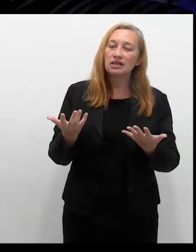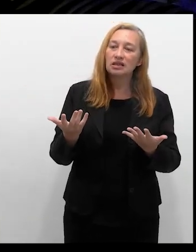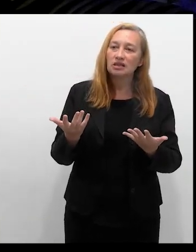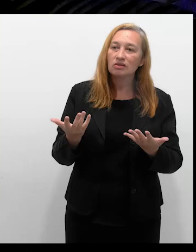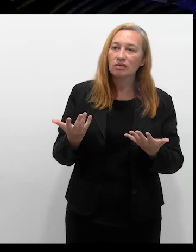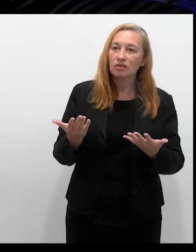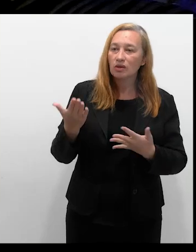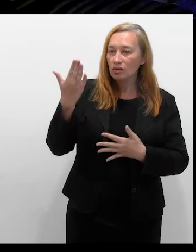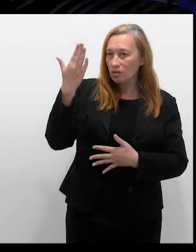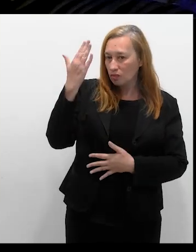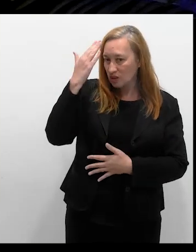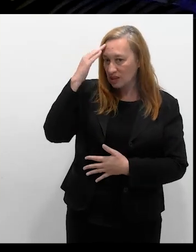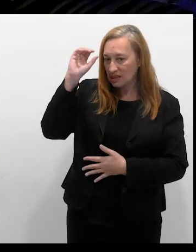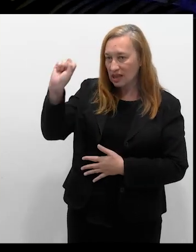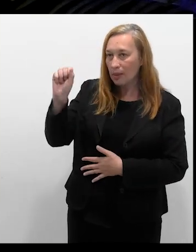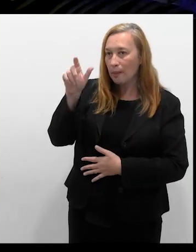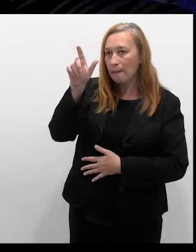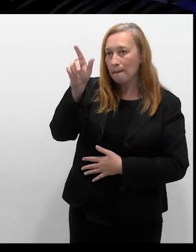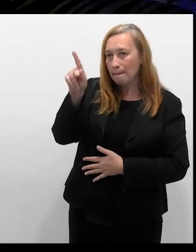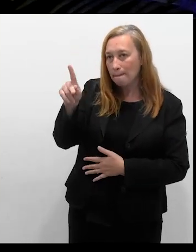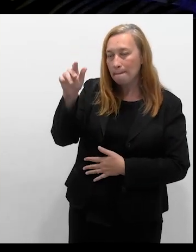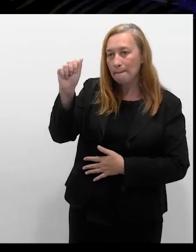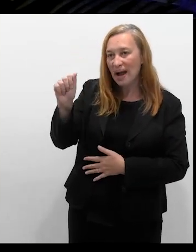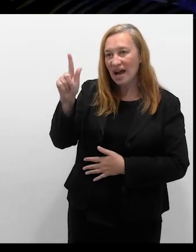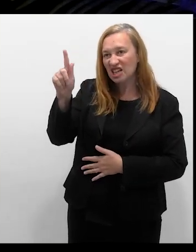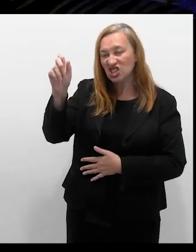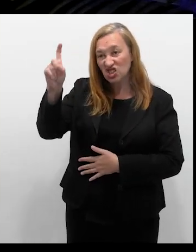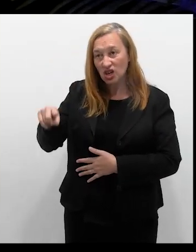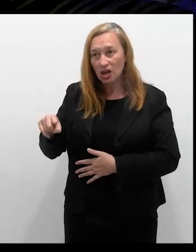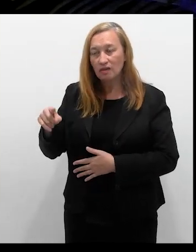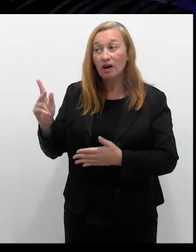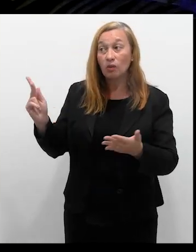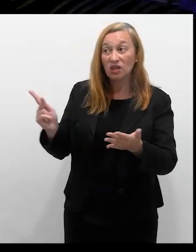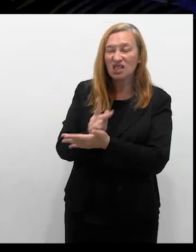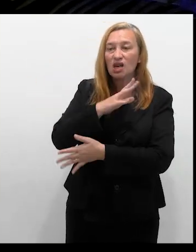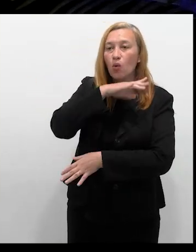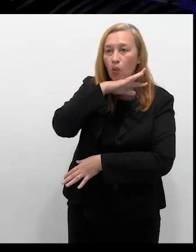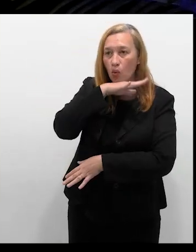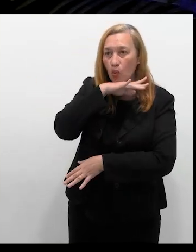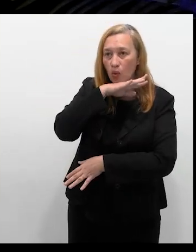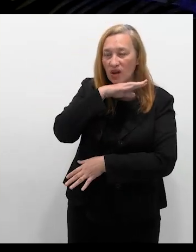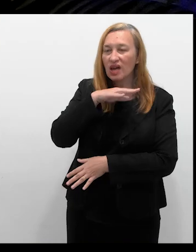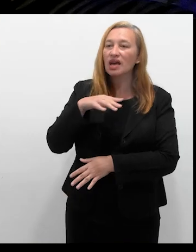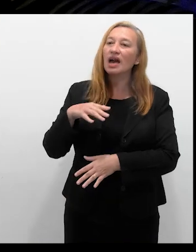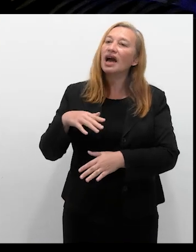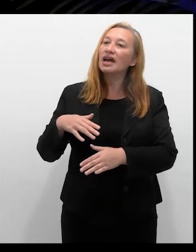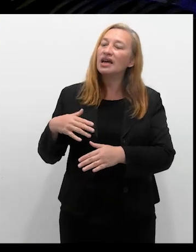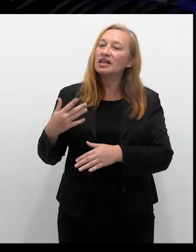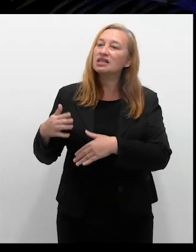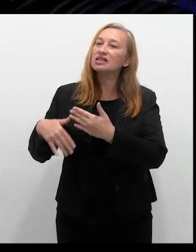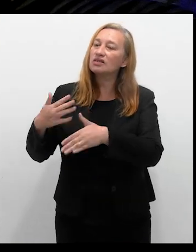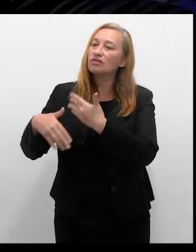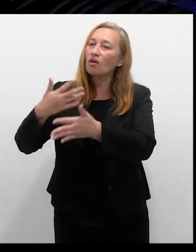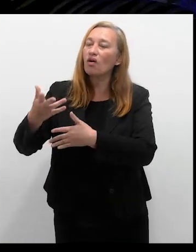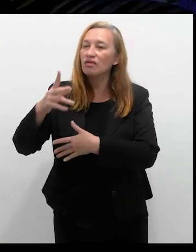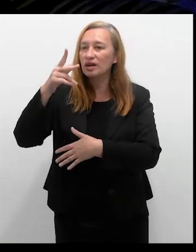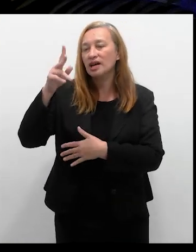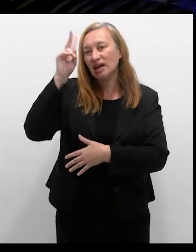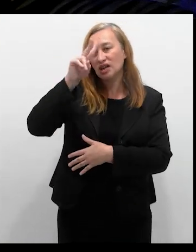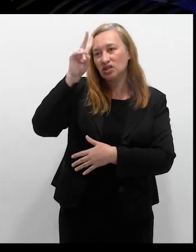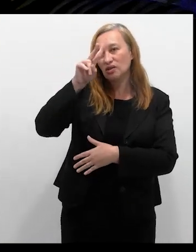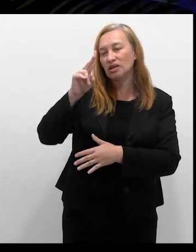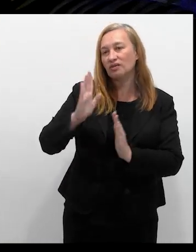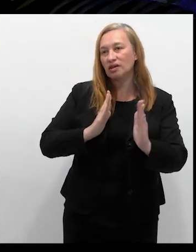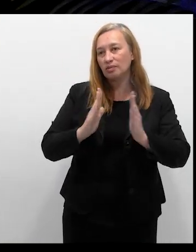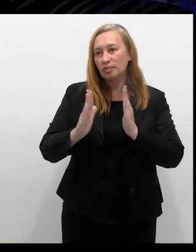anunciação de um sábio, enfim, um pajé, que tem essa informação de que algo muito ruim vai acontecer, e daí ele